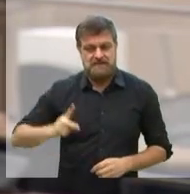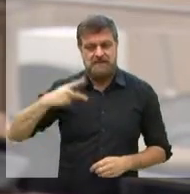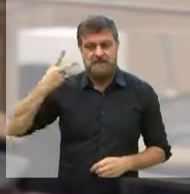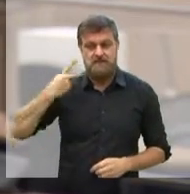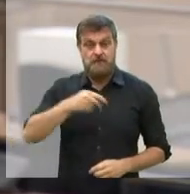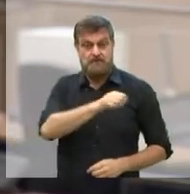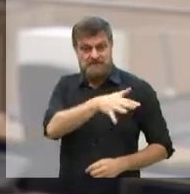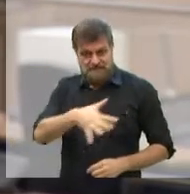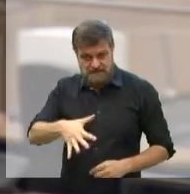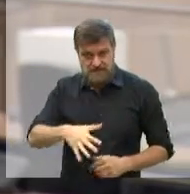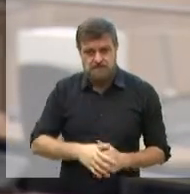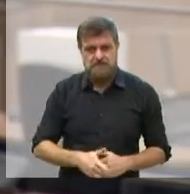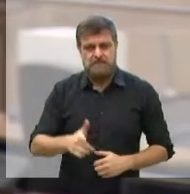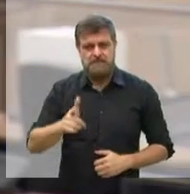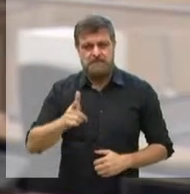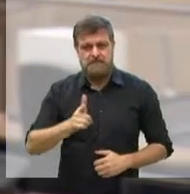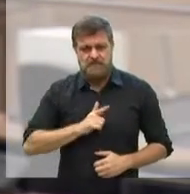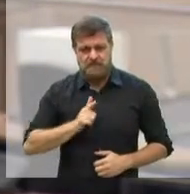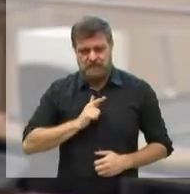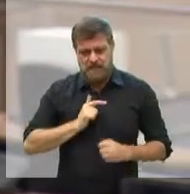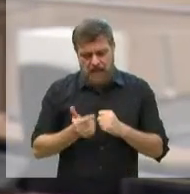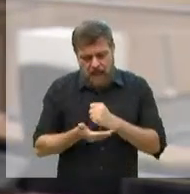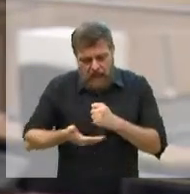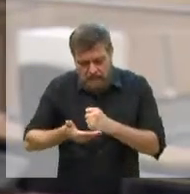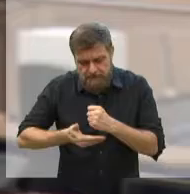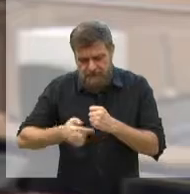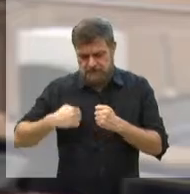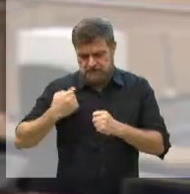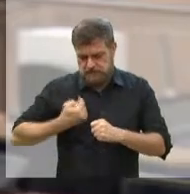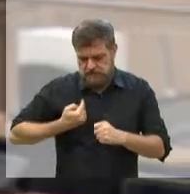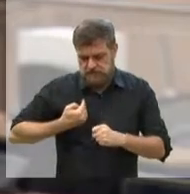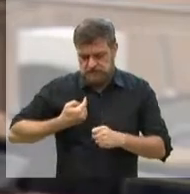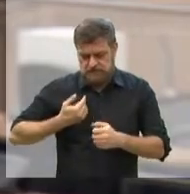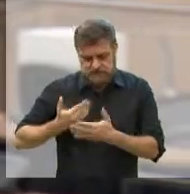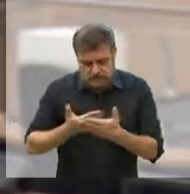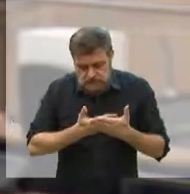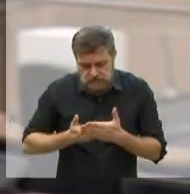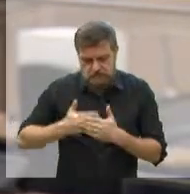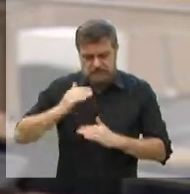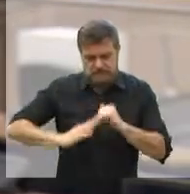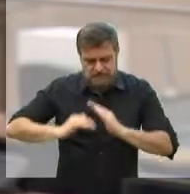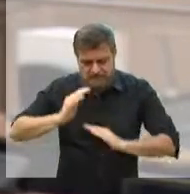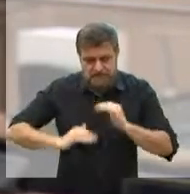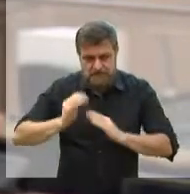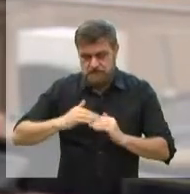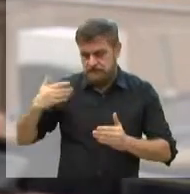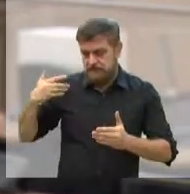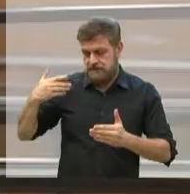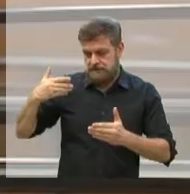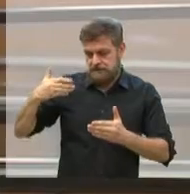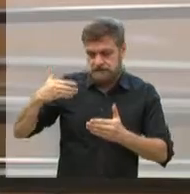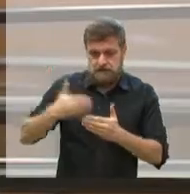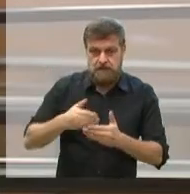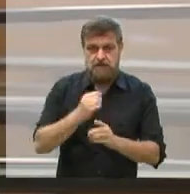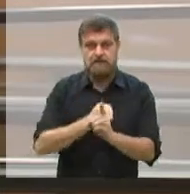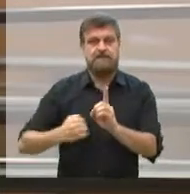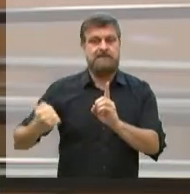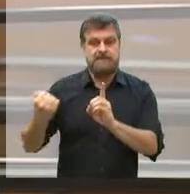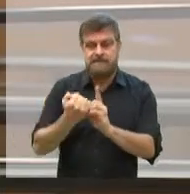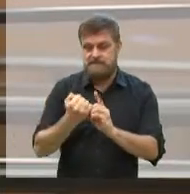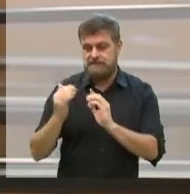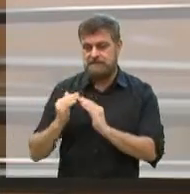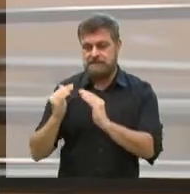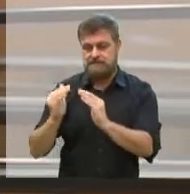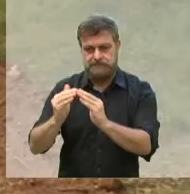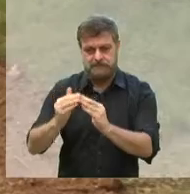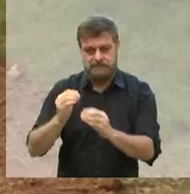Sidão Santos. Foram os princípios dos trabalhos de um resíduo, né, de um legado social que fora deixado da